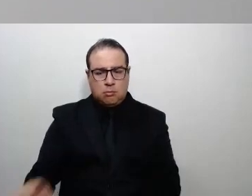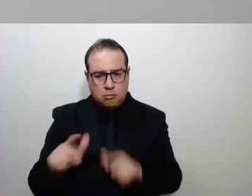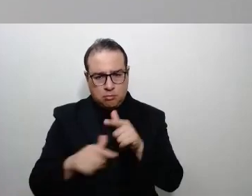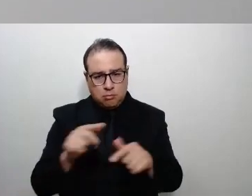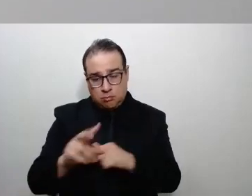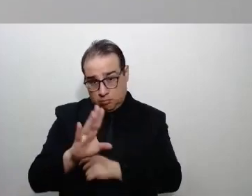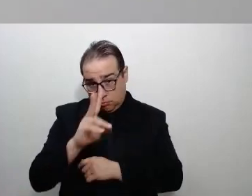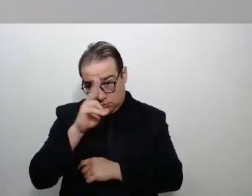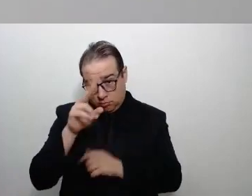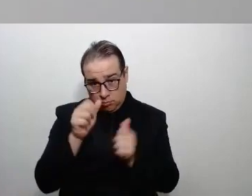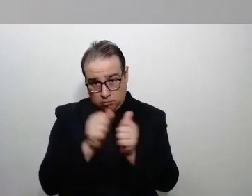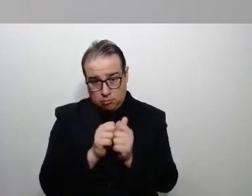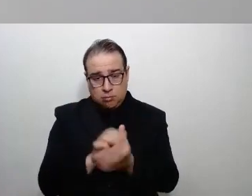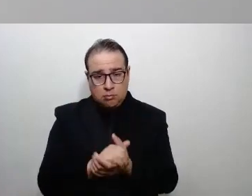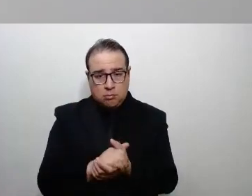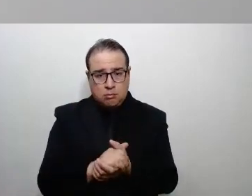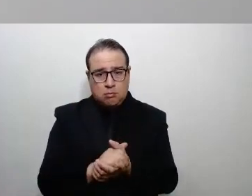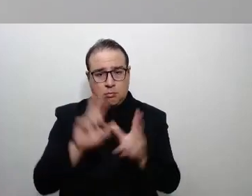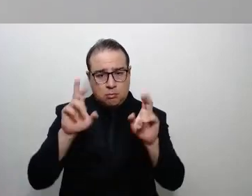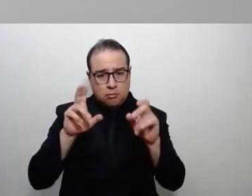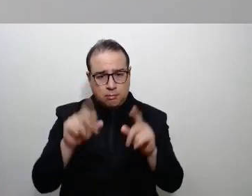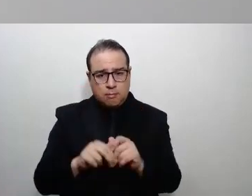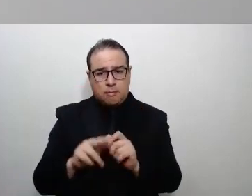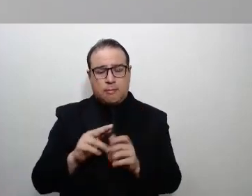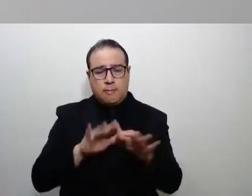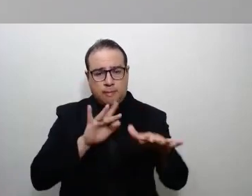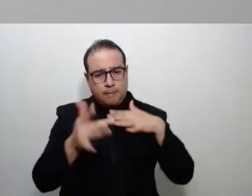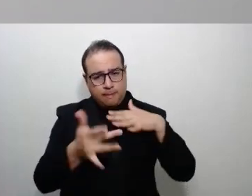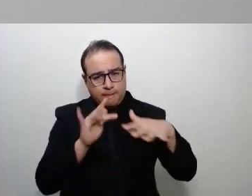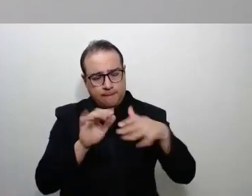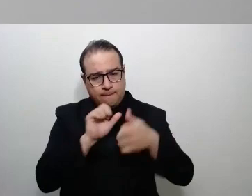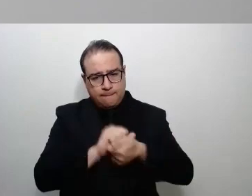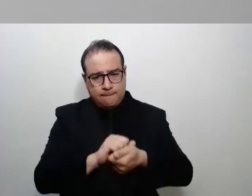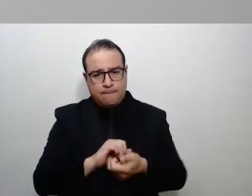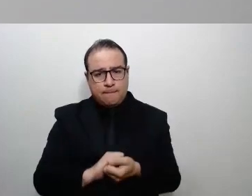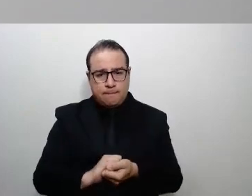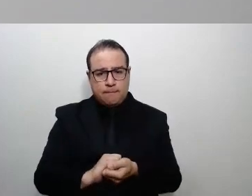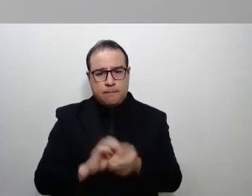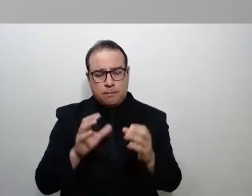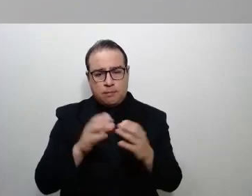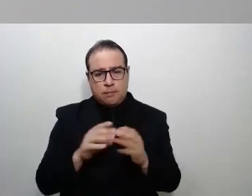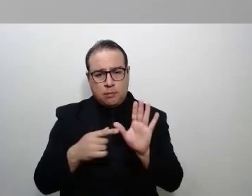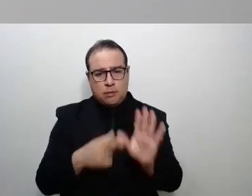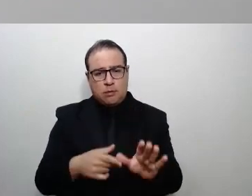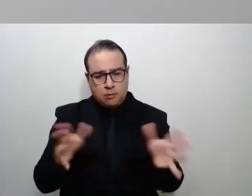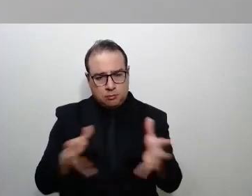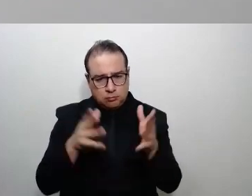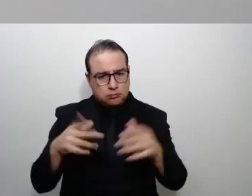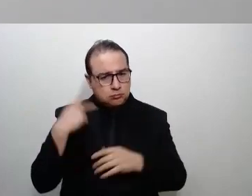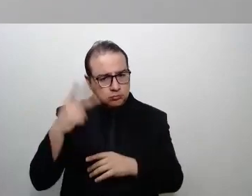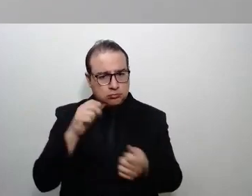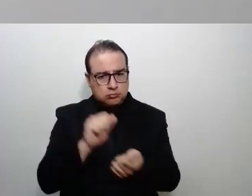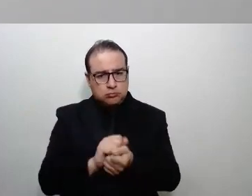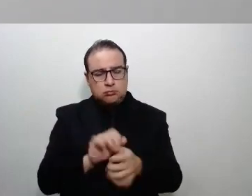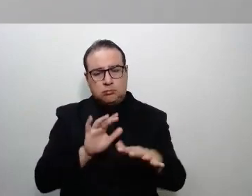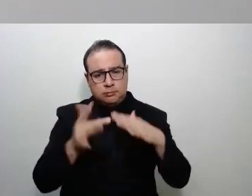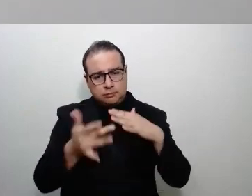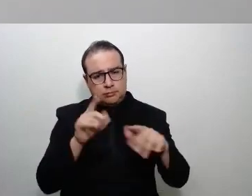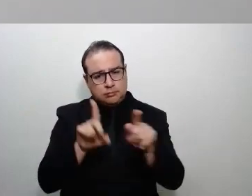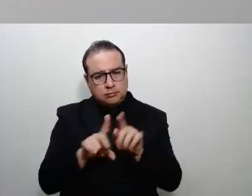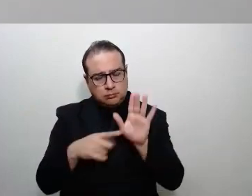fortemente nessa questão das redes sociais juiz com manifestação política em rede social